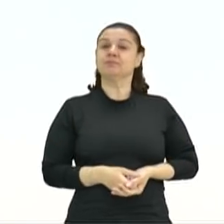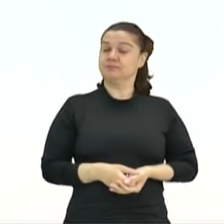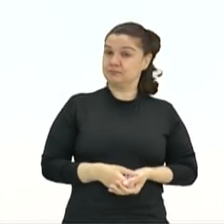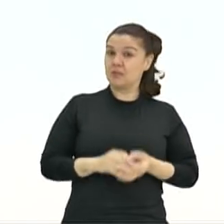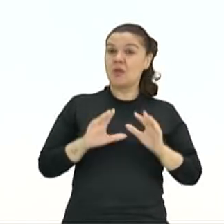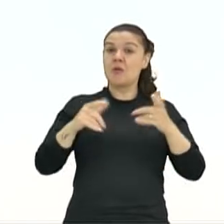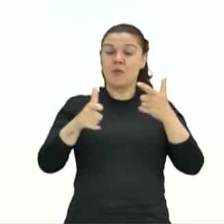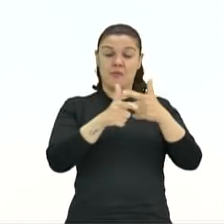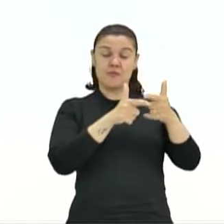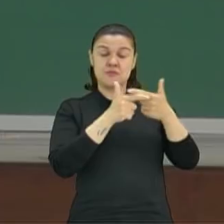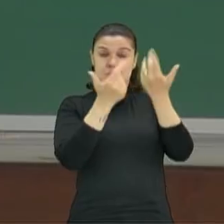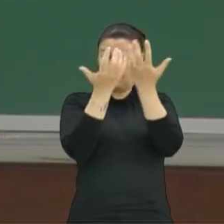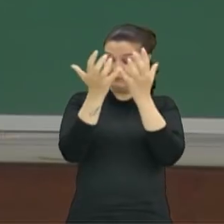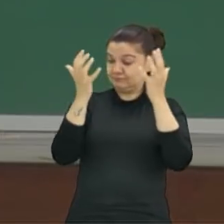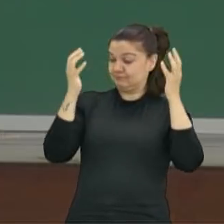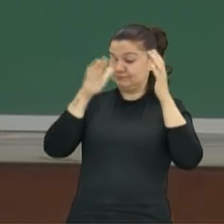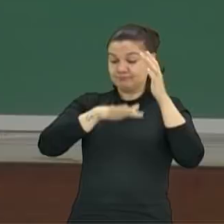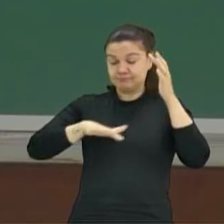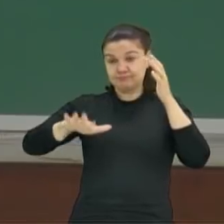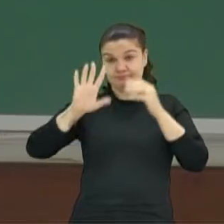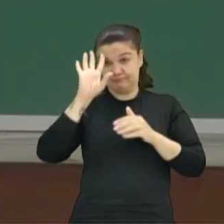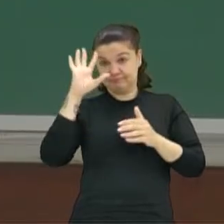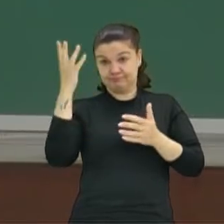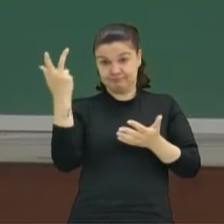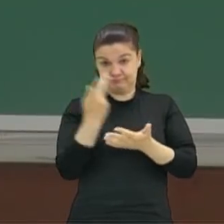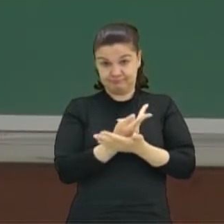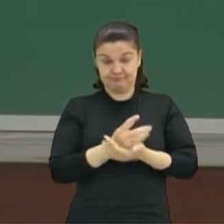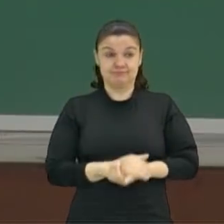os problemas ambientais que ali ocorrem.